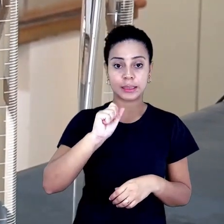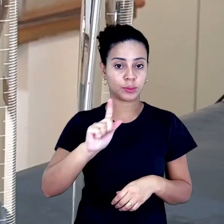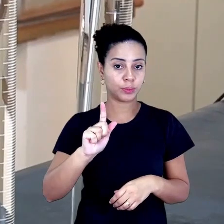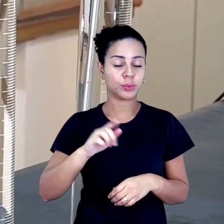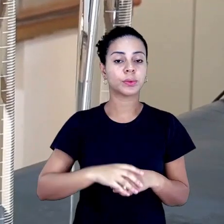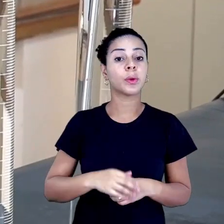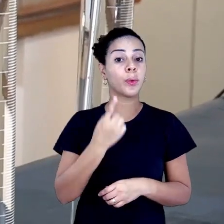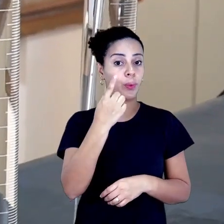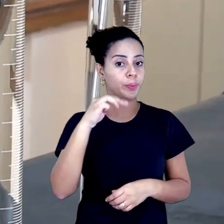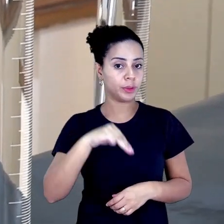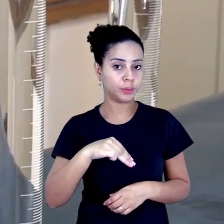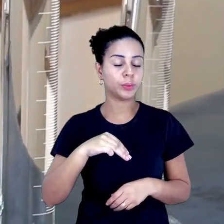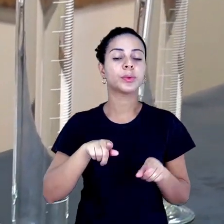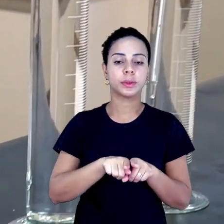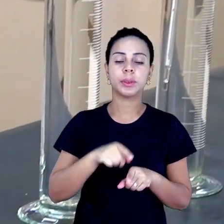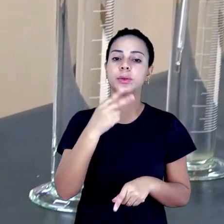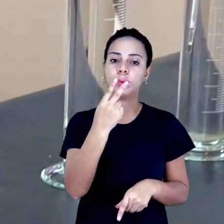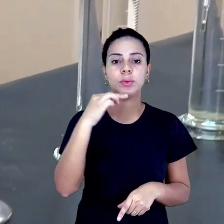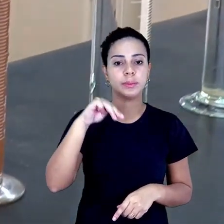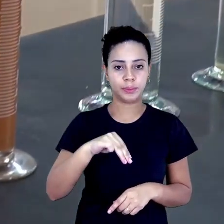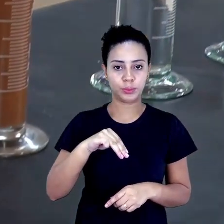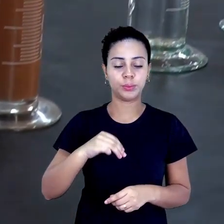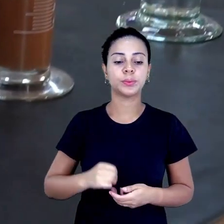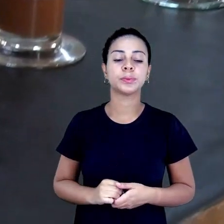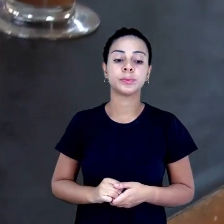segundos, 1 minuto e 2 minutos.